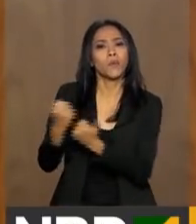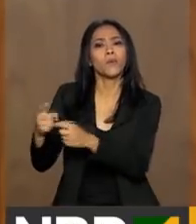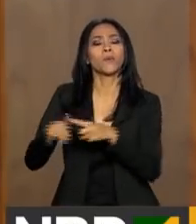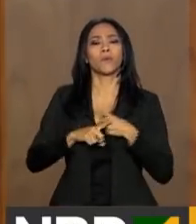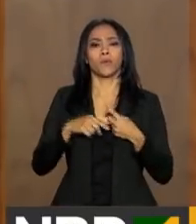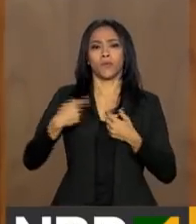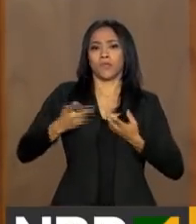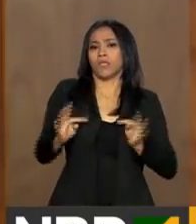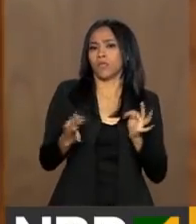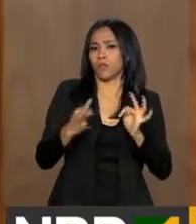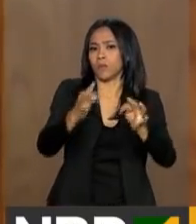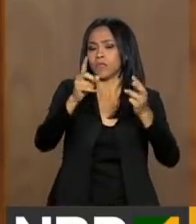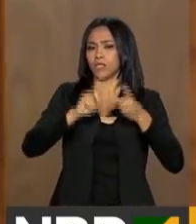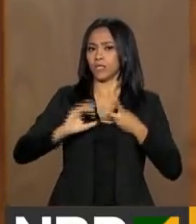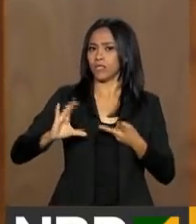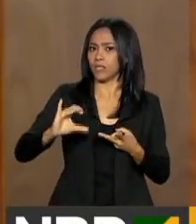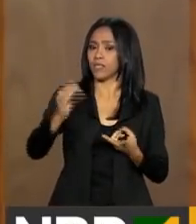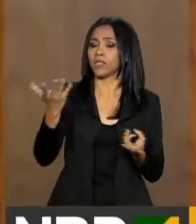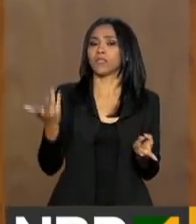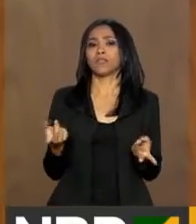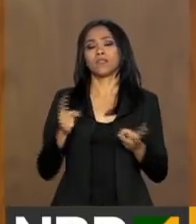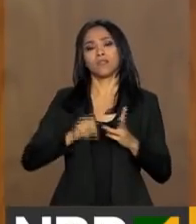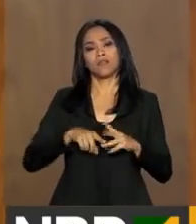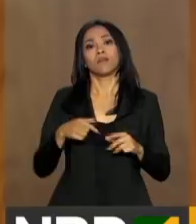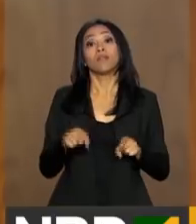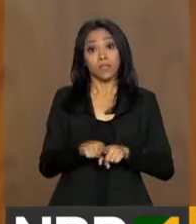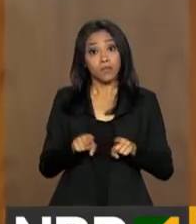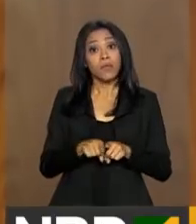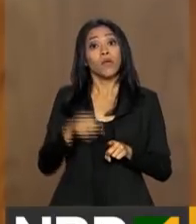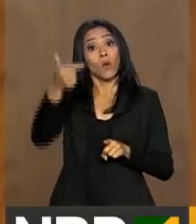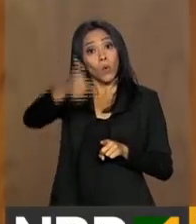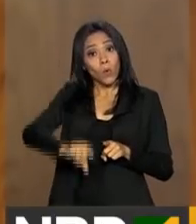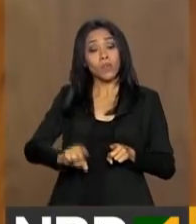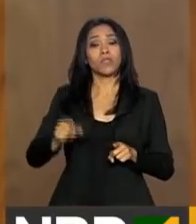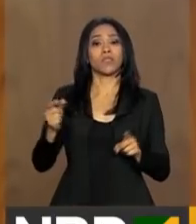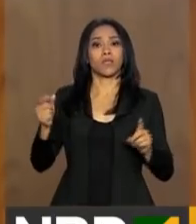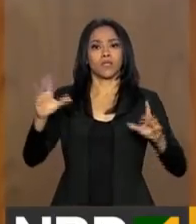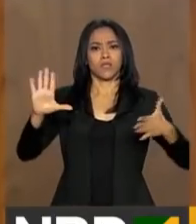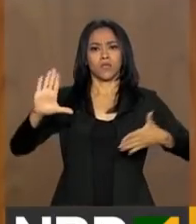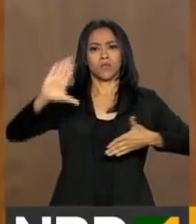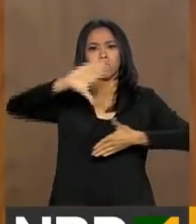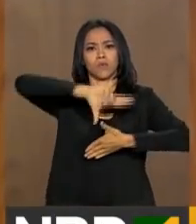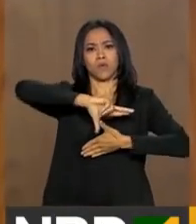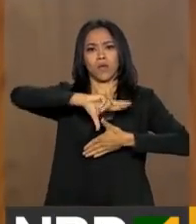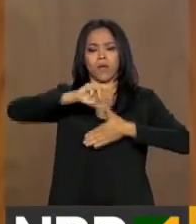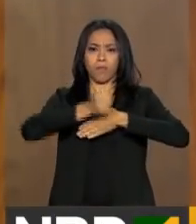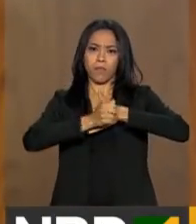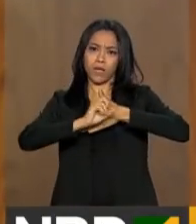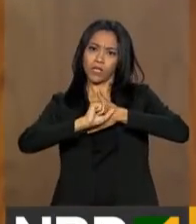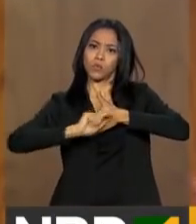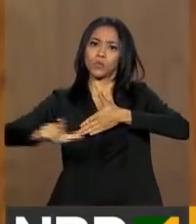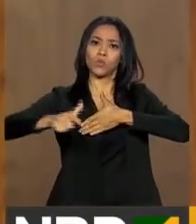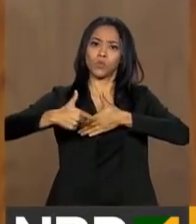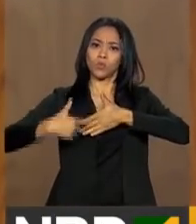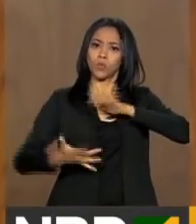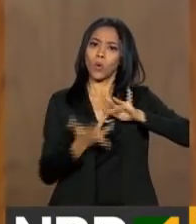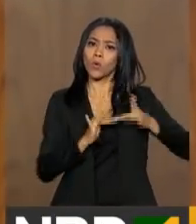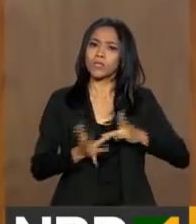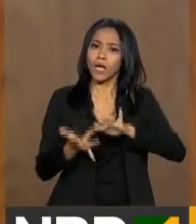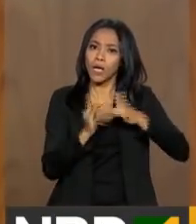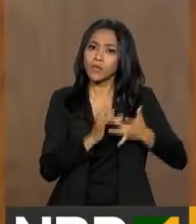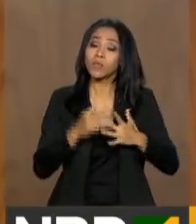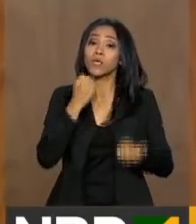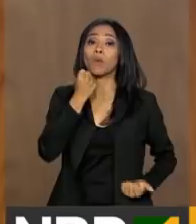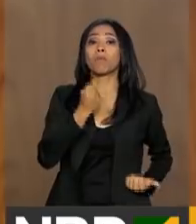e tecnologia, e tratamos, naturalmente, da integração física na América do Sul e da colaboração na